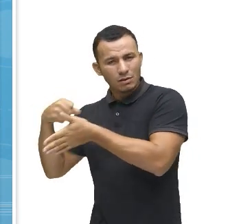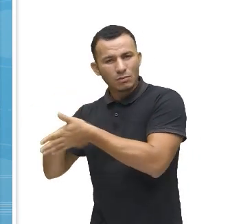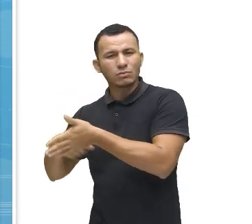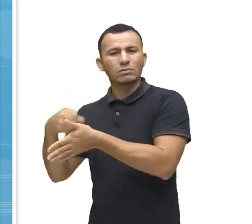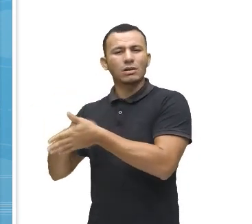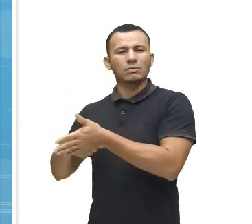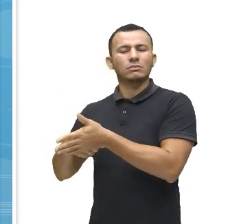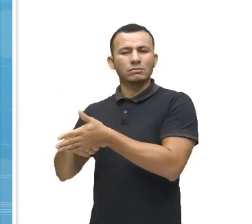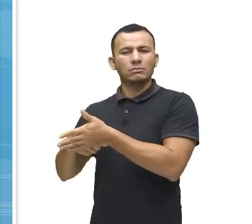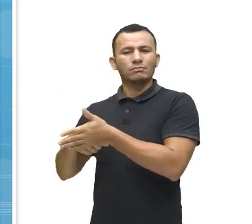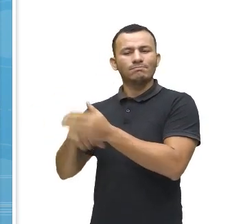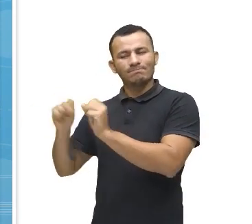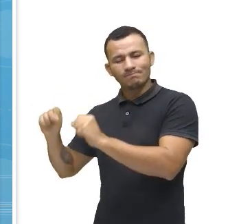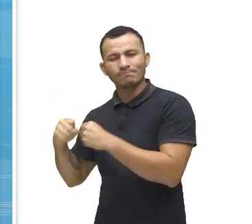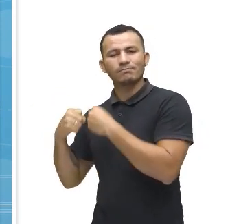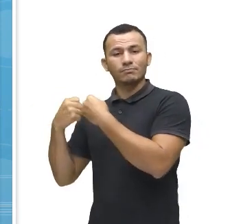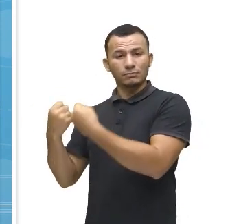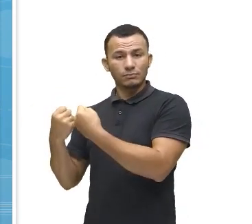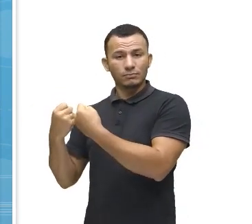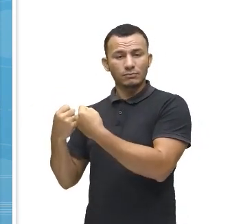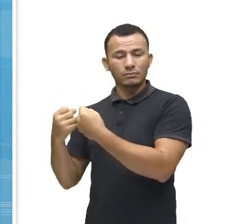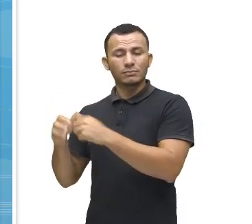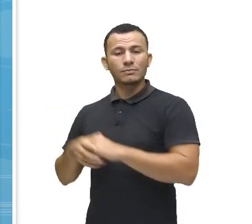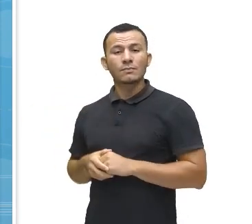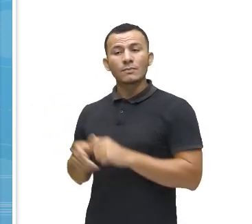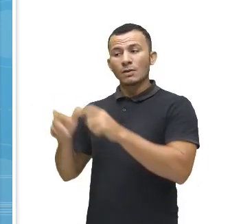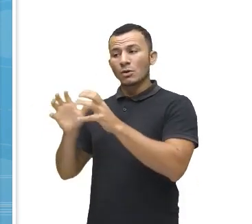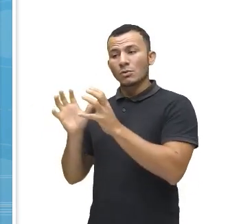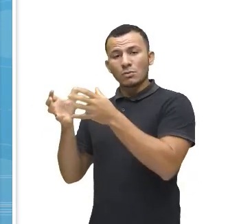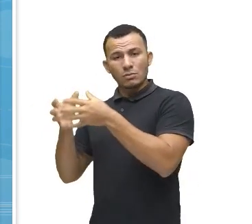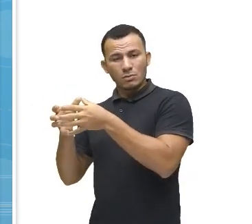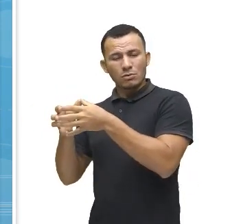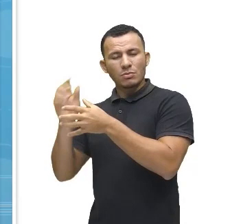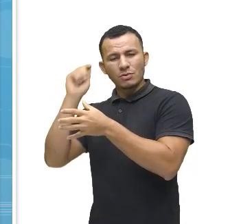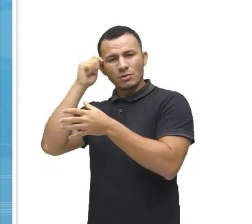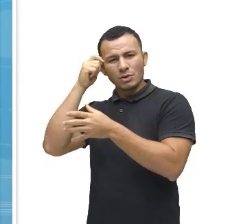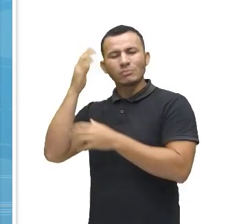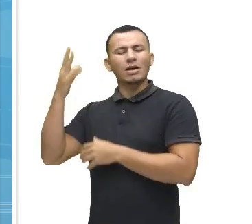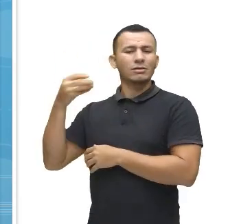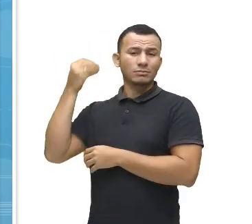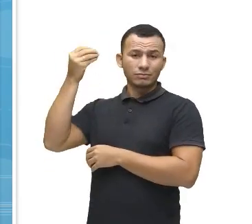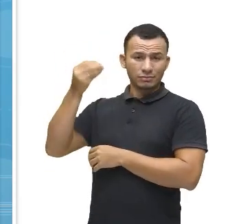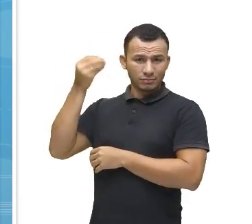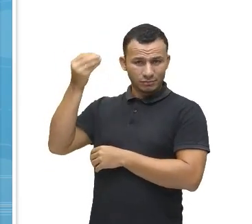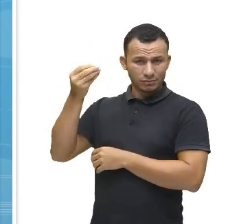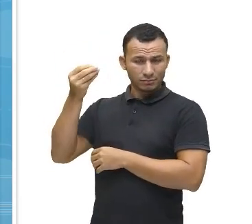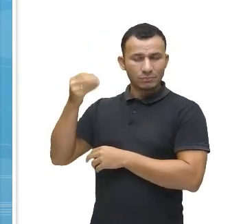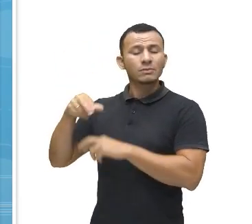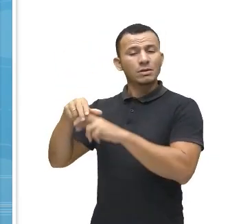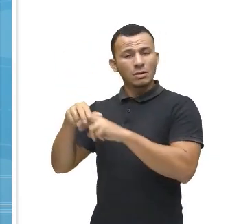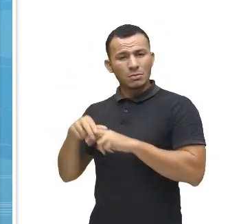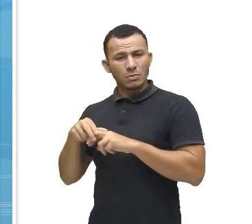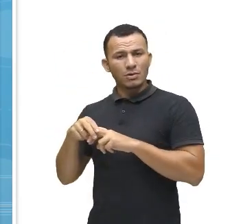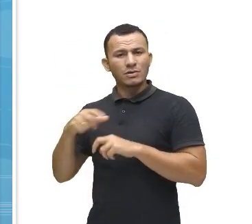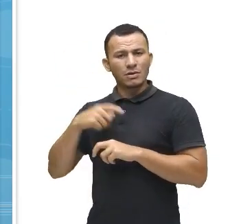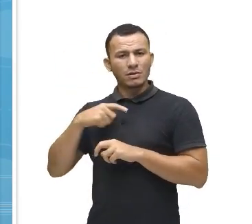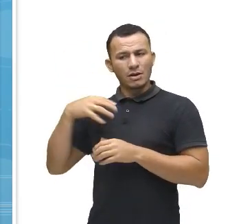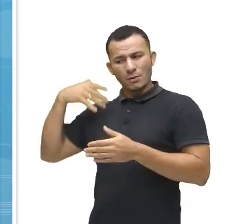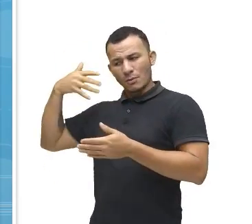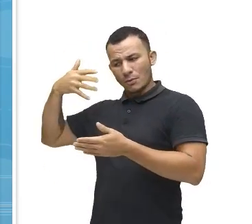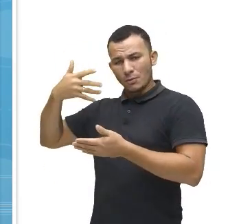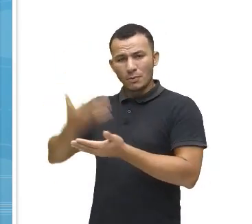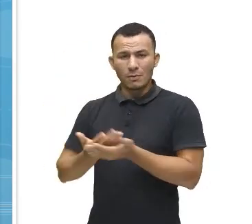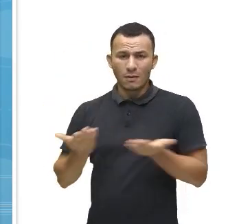luta contra a dominação. E os quilombos representavam muito bem isso. Tanto é que existem remanescentes quilombolas